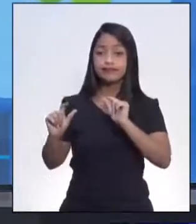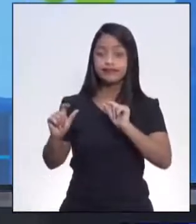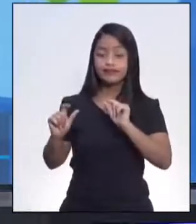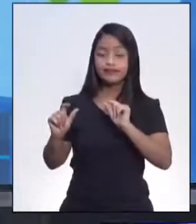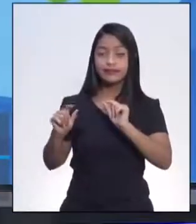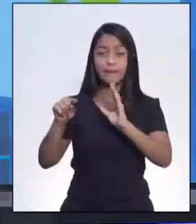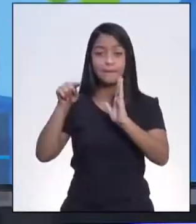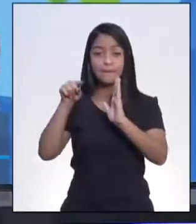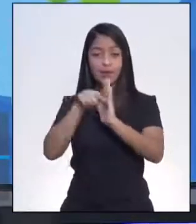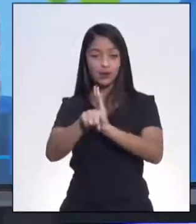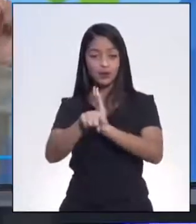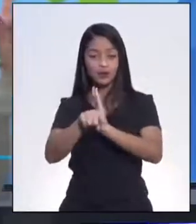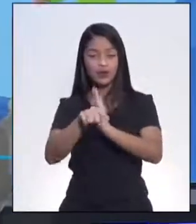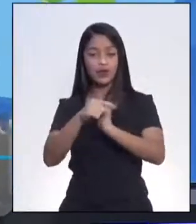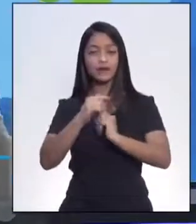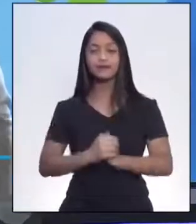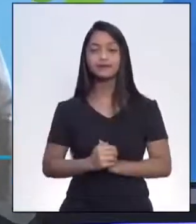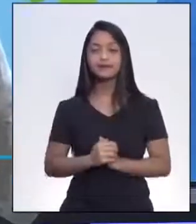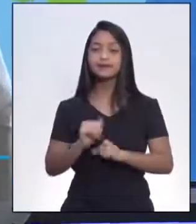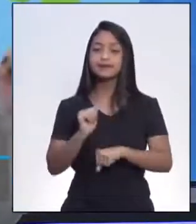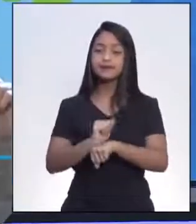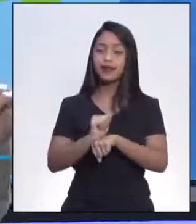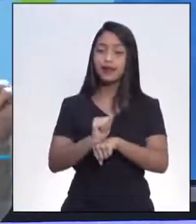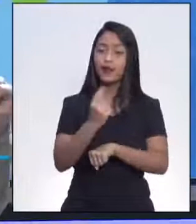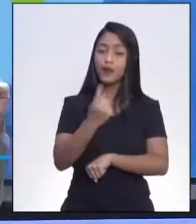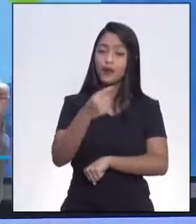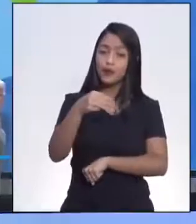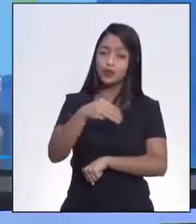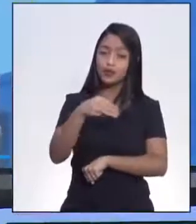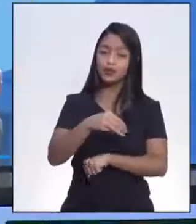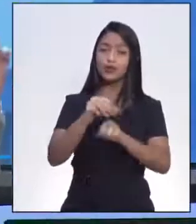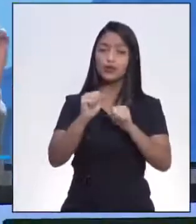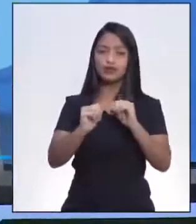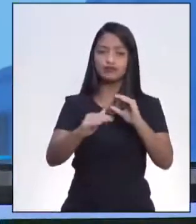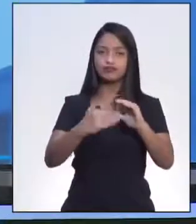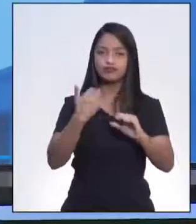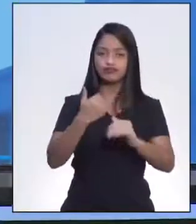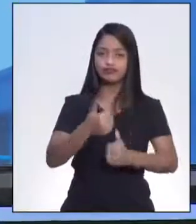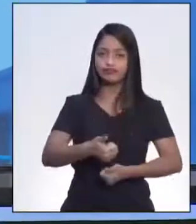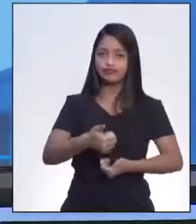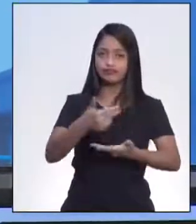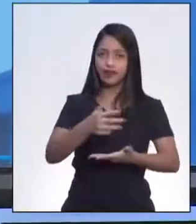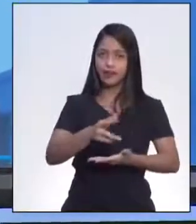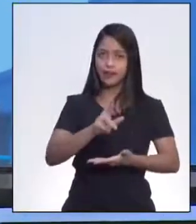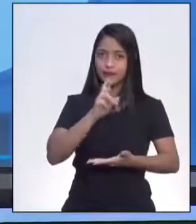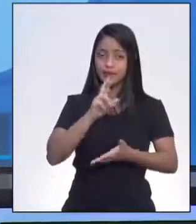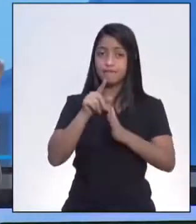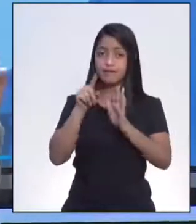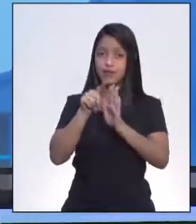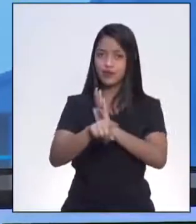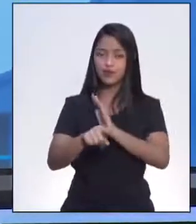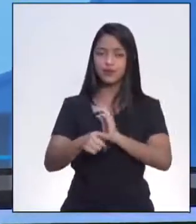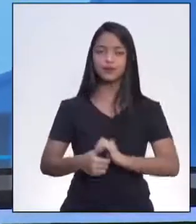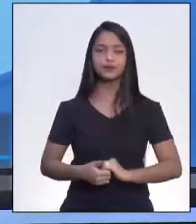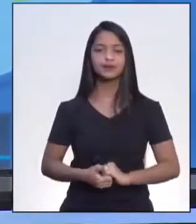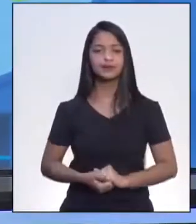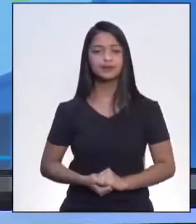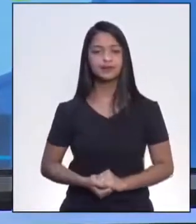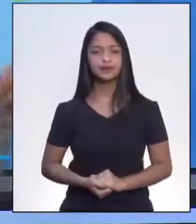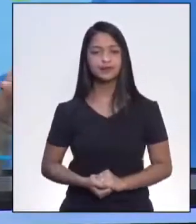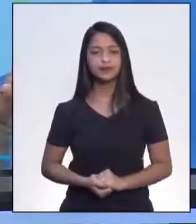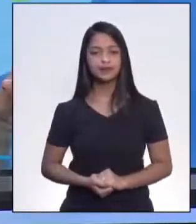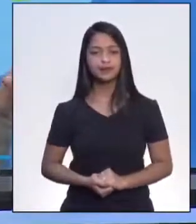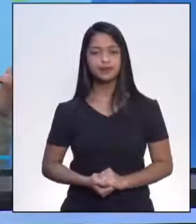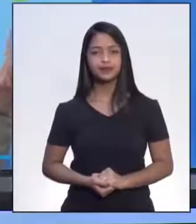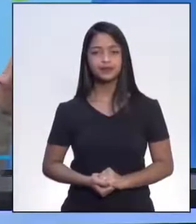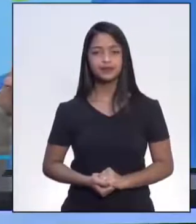uma pergunta e você vai ter 1 minuto para responder lá no chat. Do you remember? Você lembra? What are link words? Eu